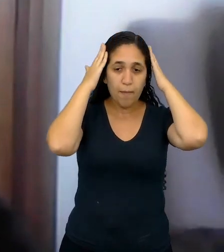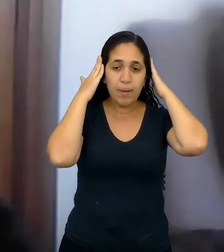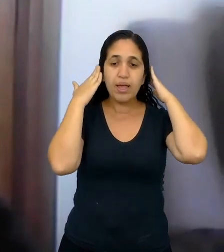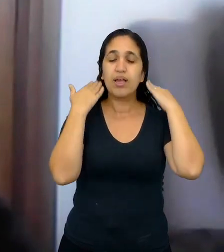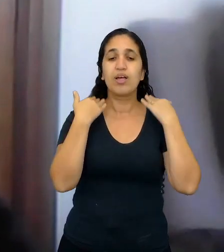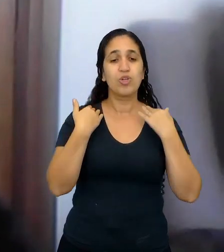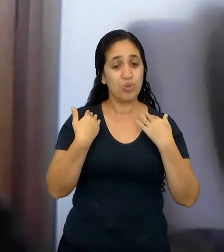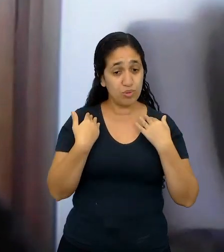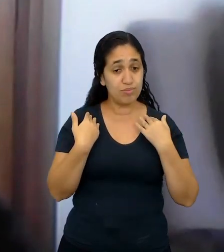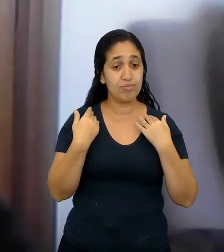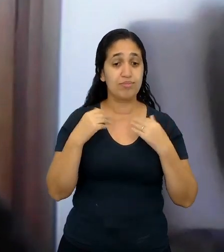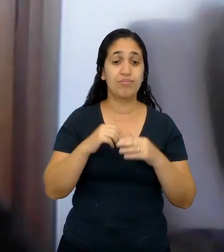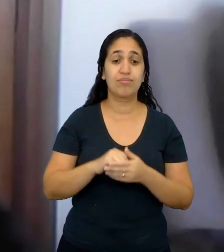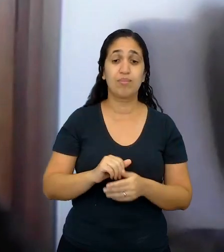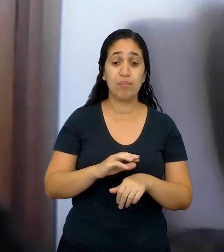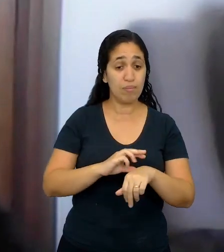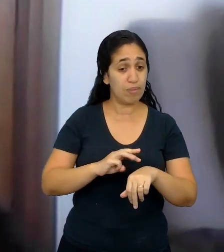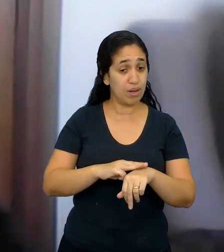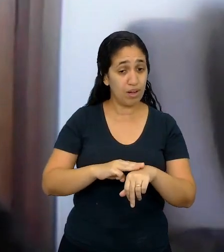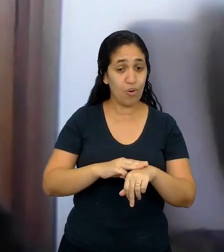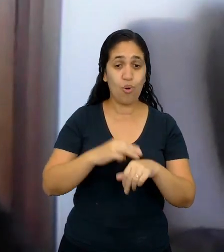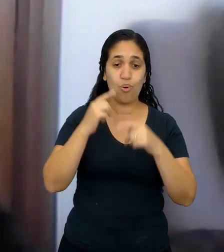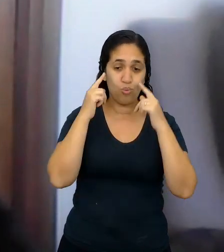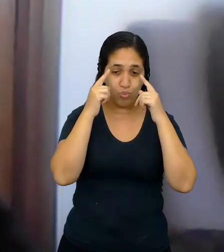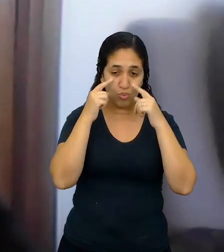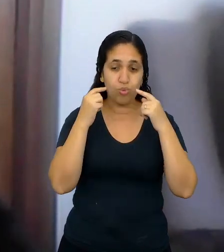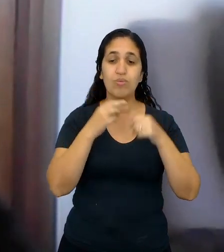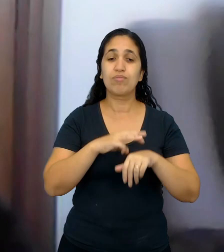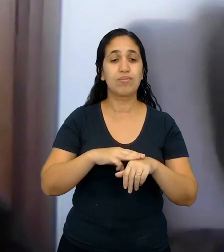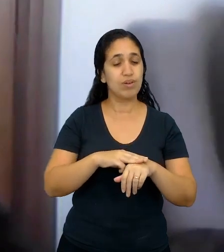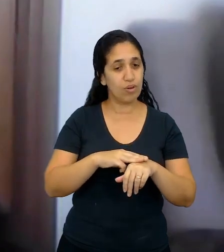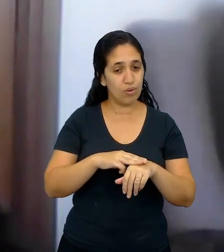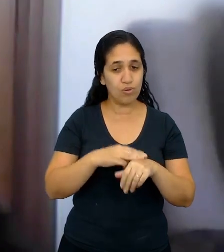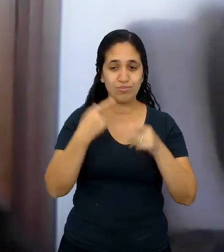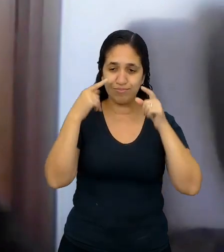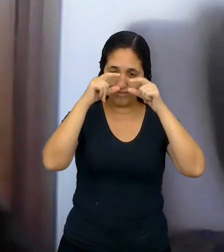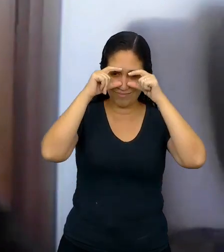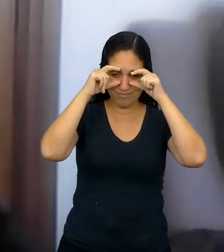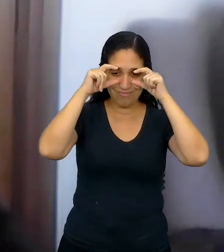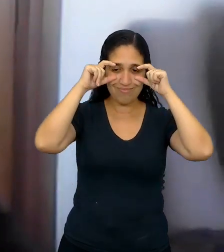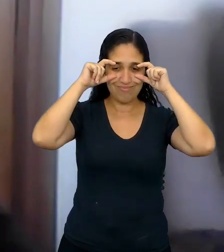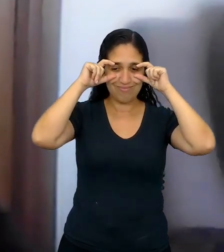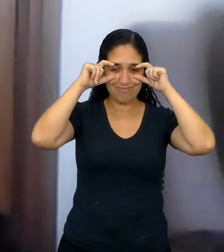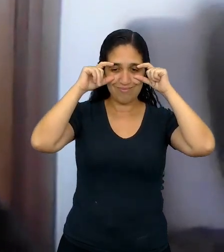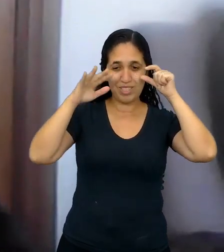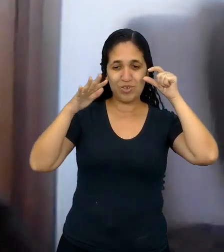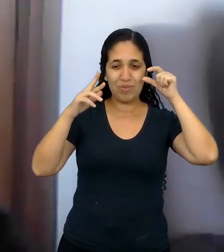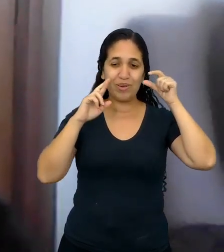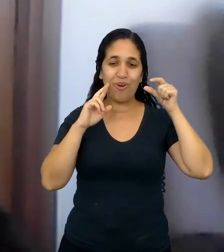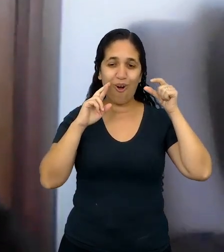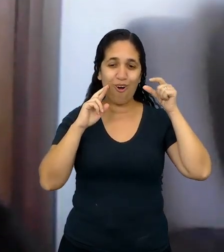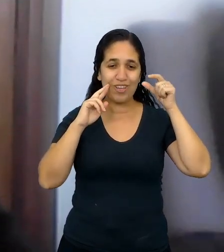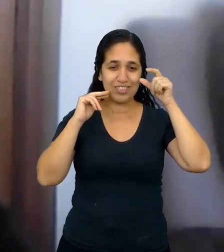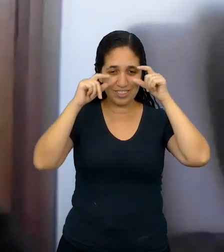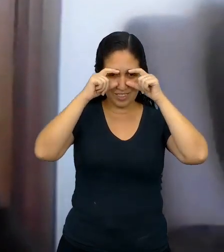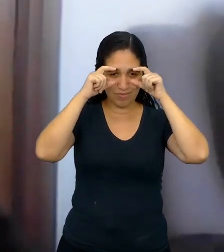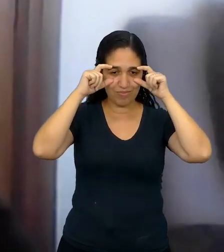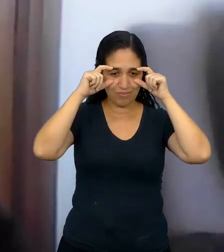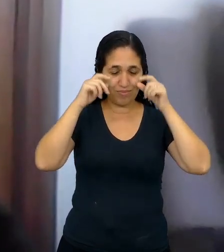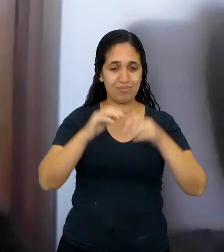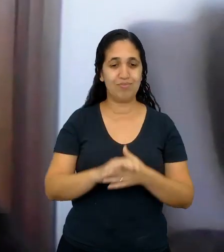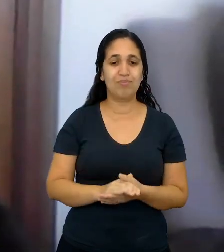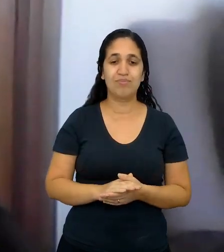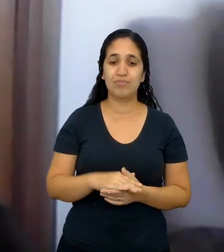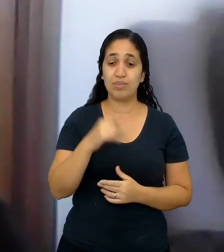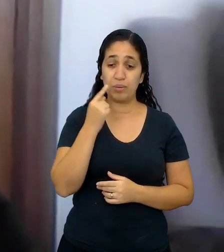castanhos, os olhos castanhos, uso um óculos meio rosado, estou com